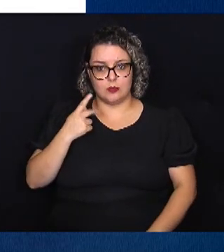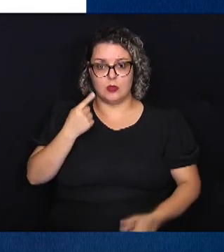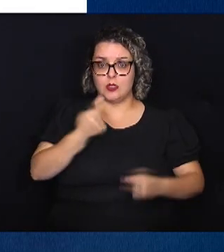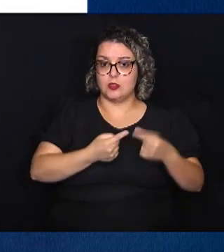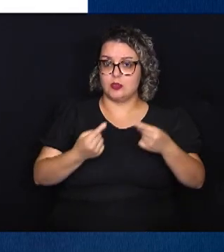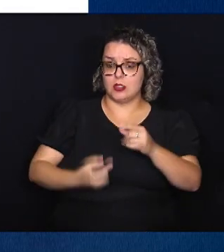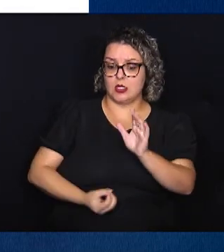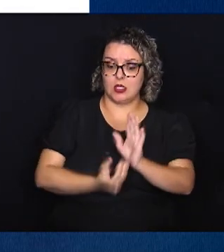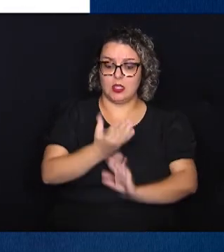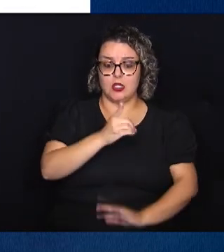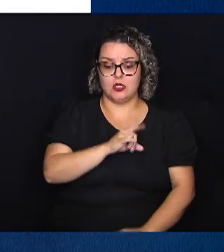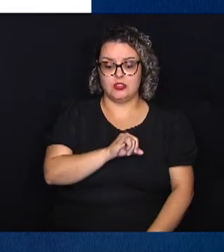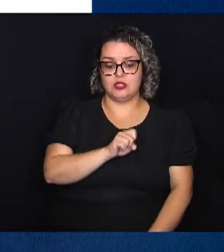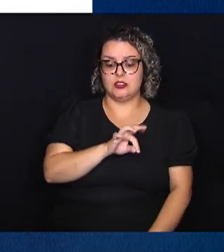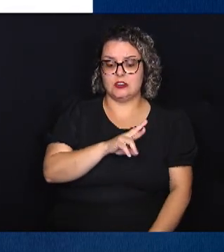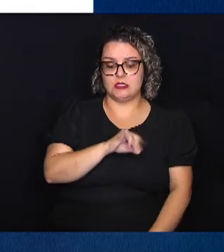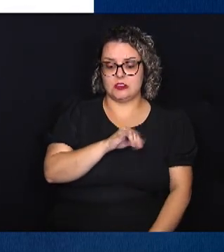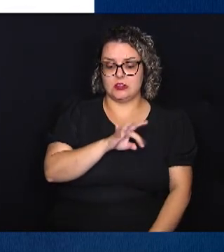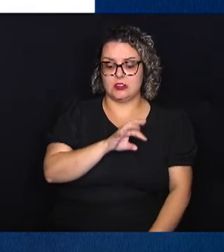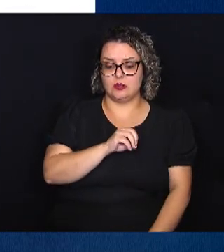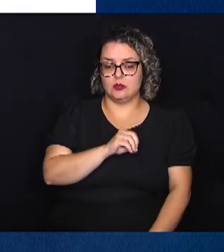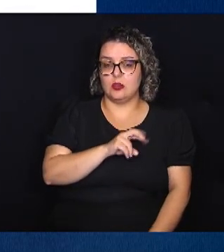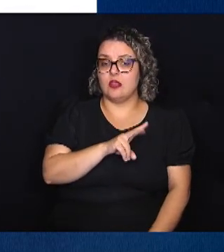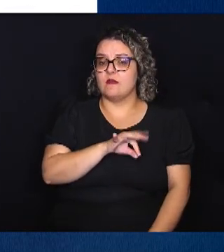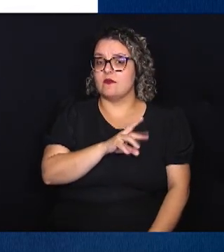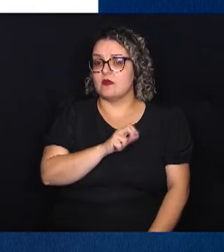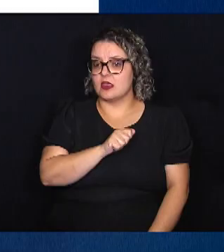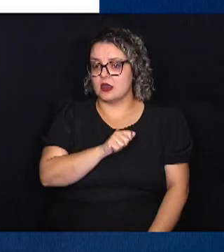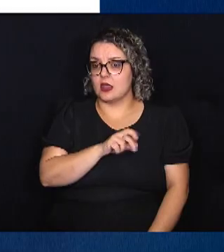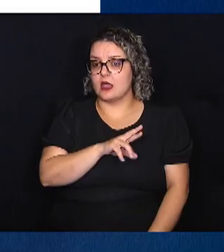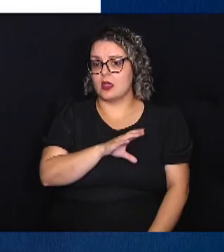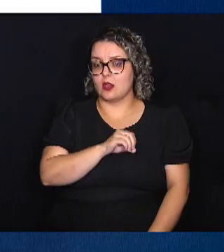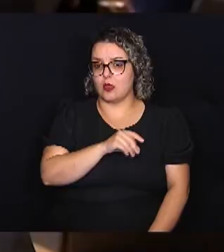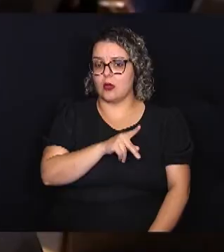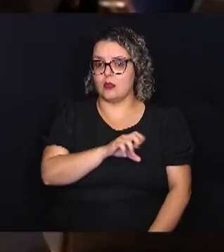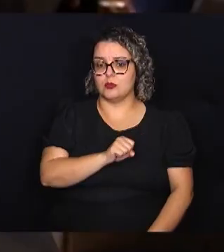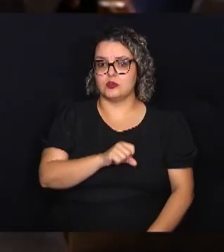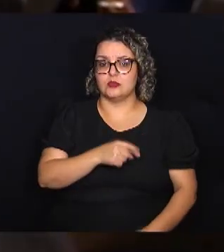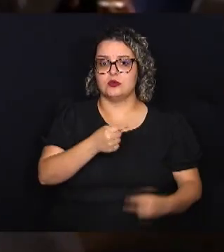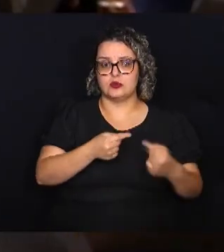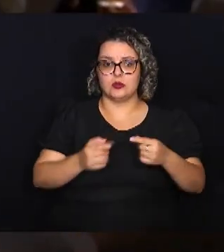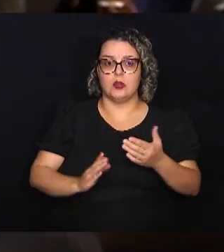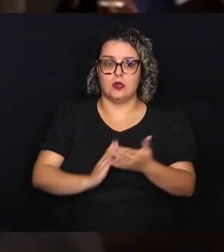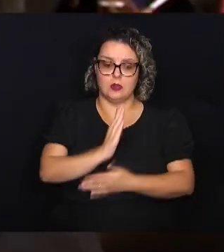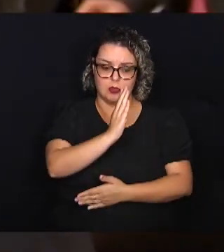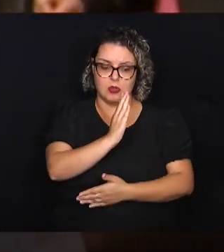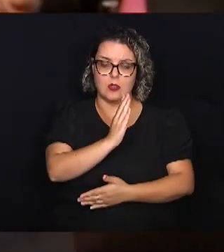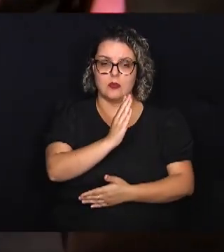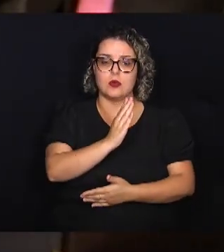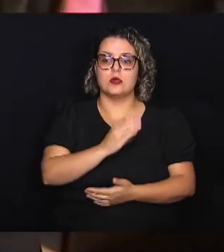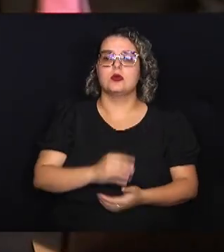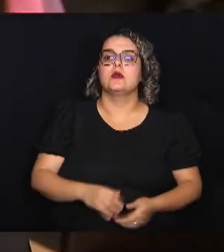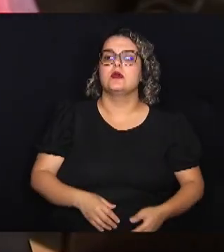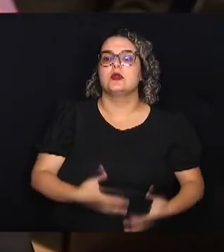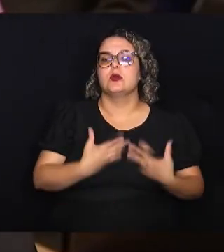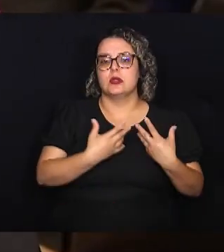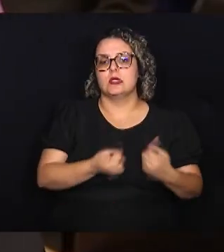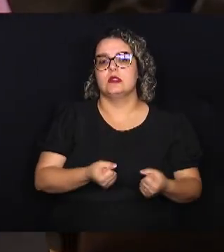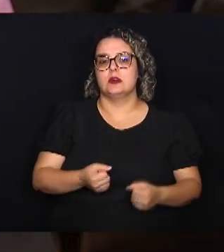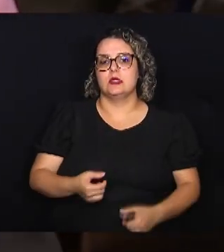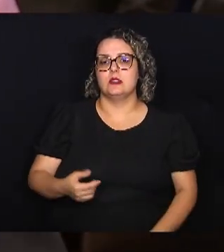a criação do distrito de Viracopos, foi aprovado em reunião ordinária. Foi protocolado através deste